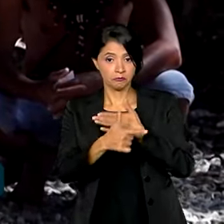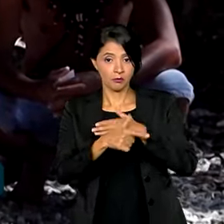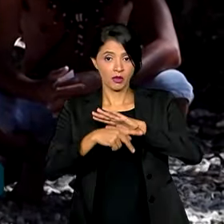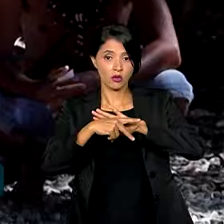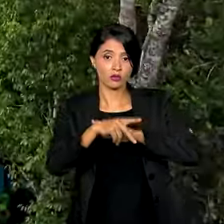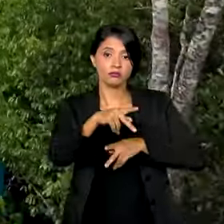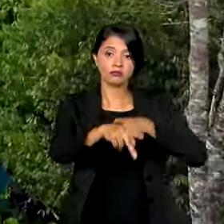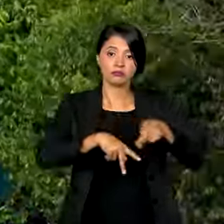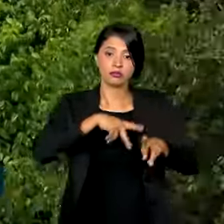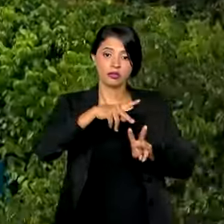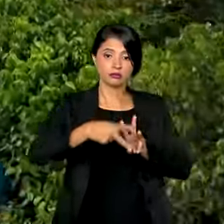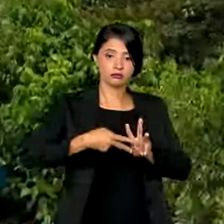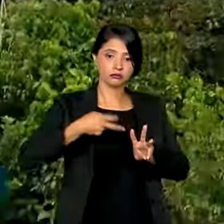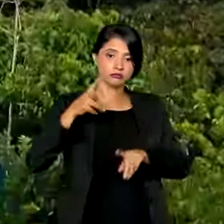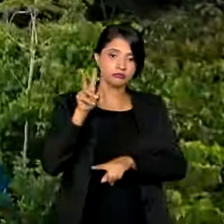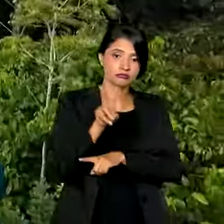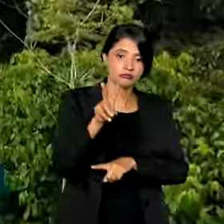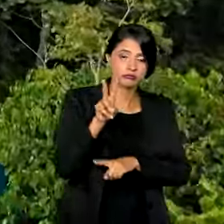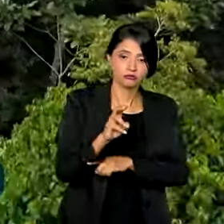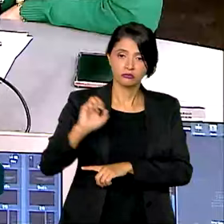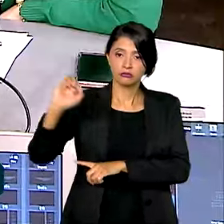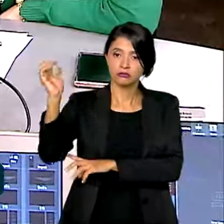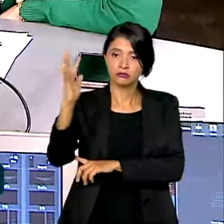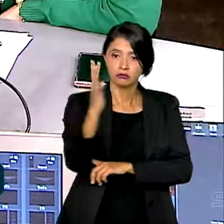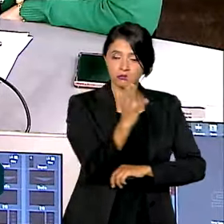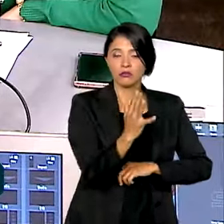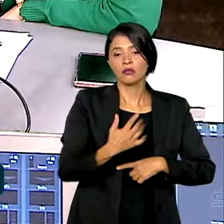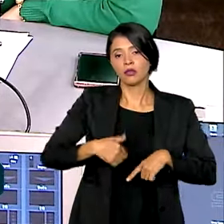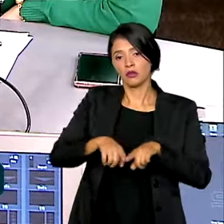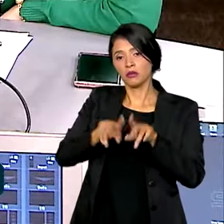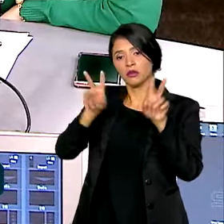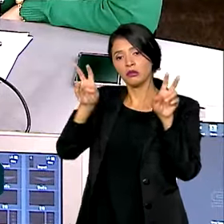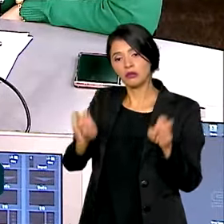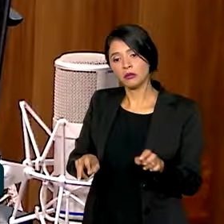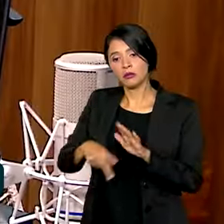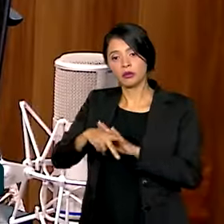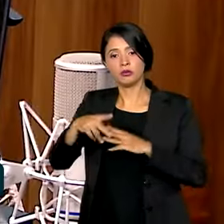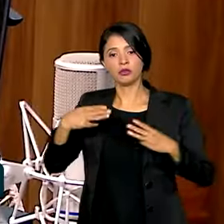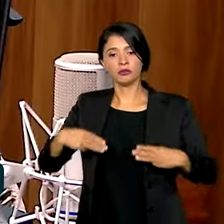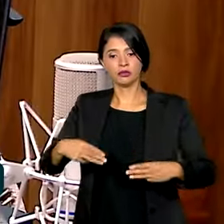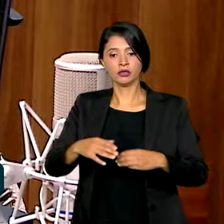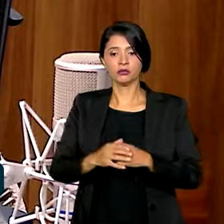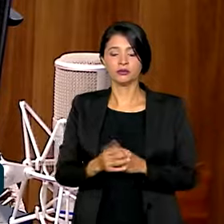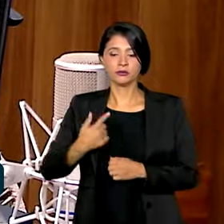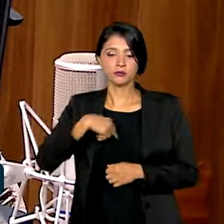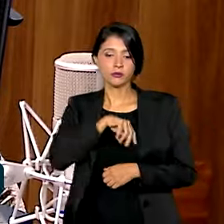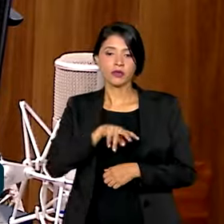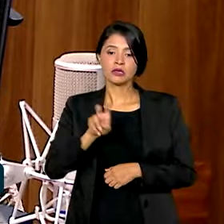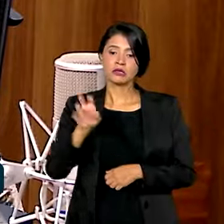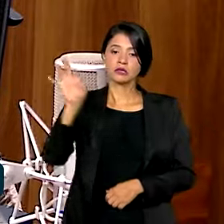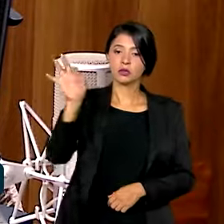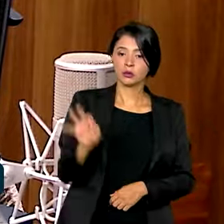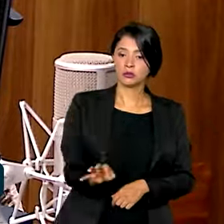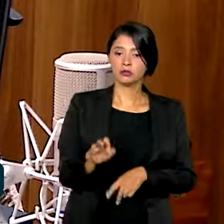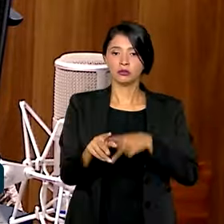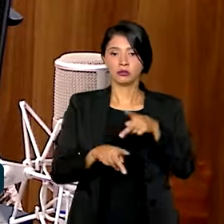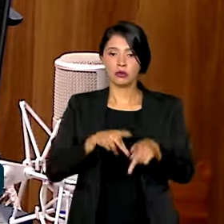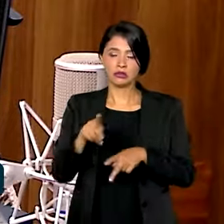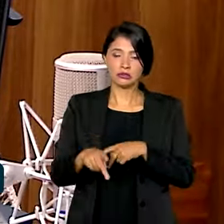povos indígenas na preservação do meio ambiente também foi tema do programa. Somos 5% da população mundial